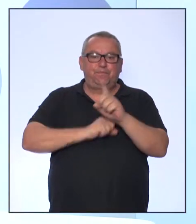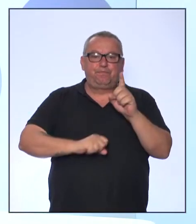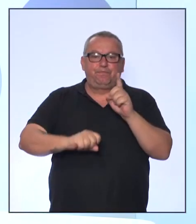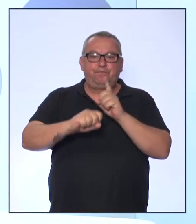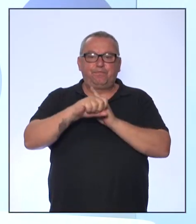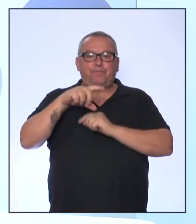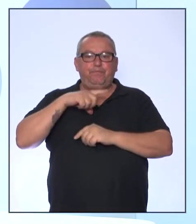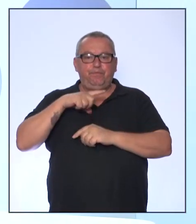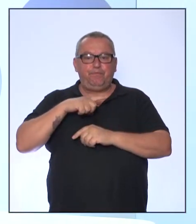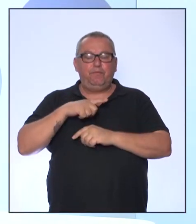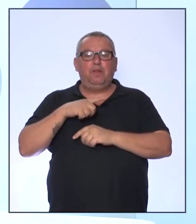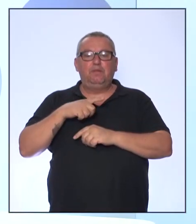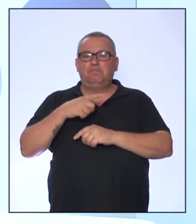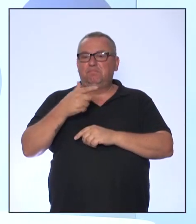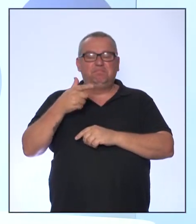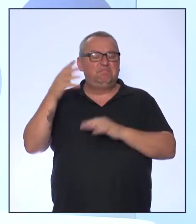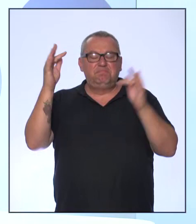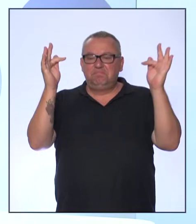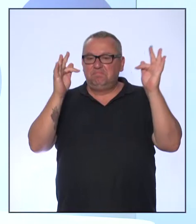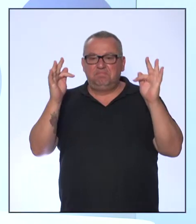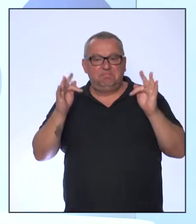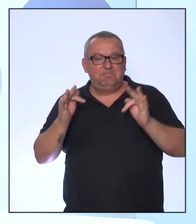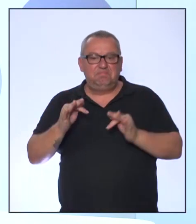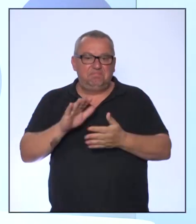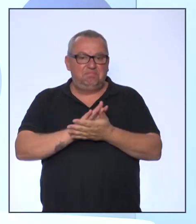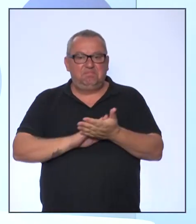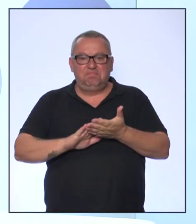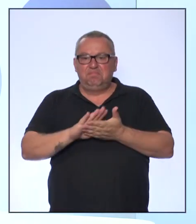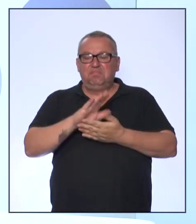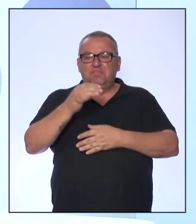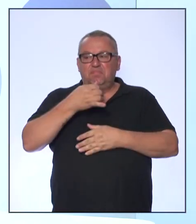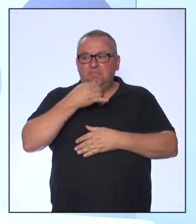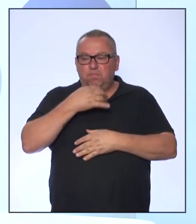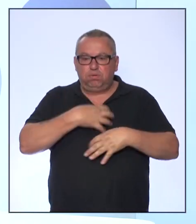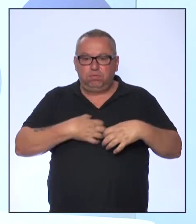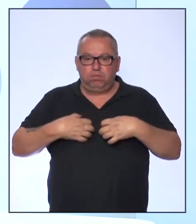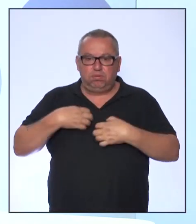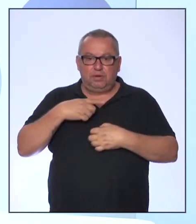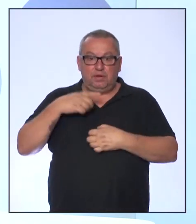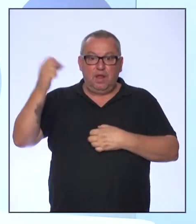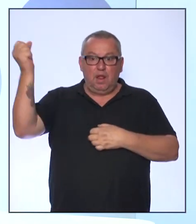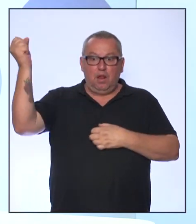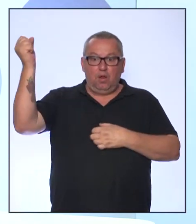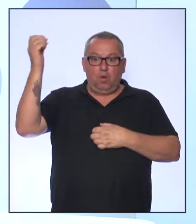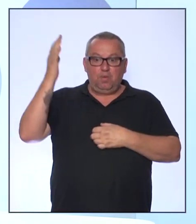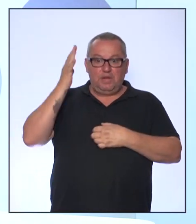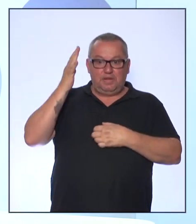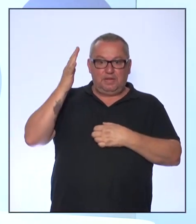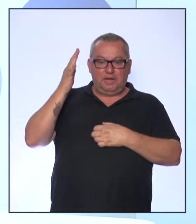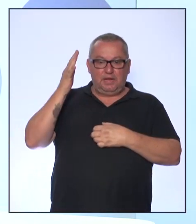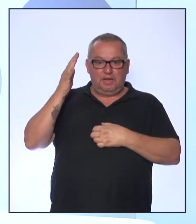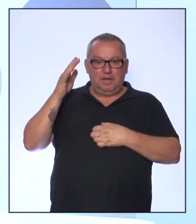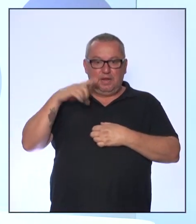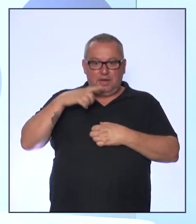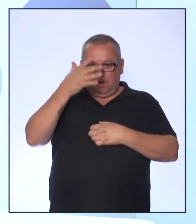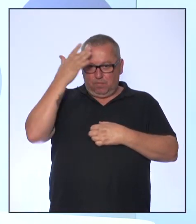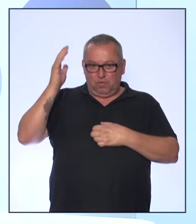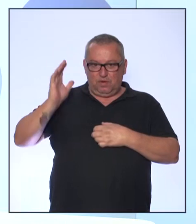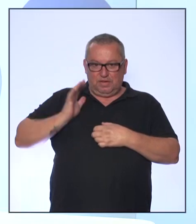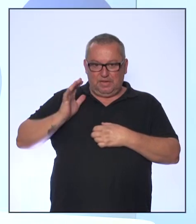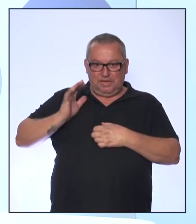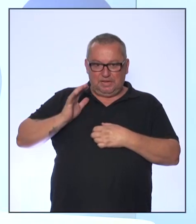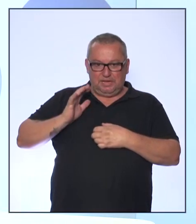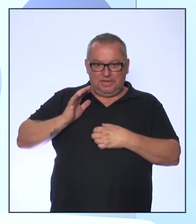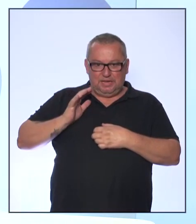ela está bastante descontente, porque, olha só, ideais iluministas, fazendo com que esses burgueses que já são